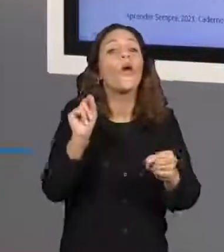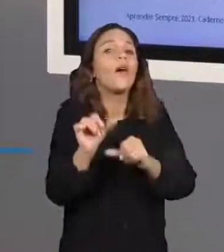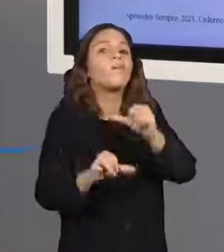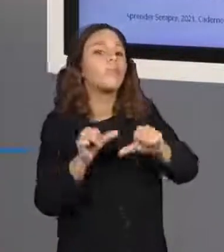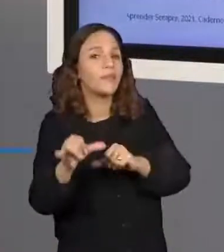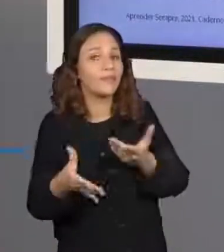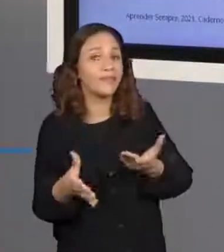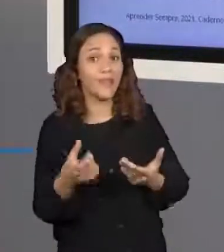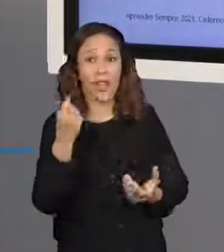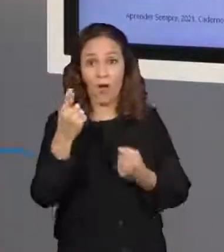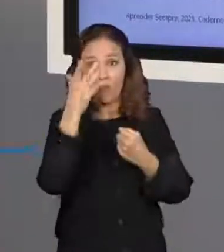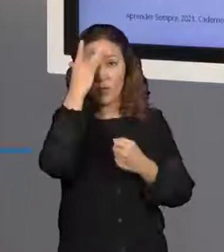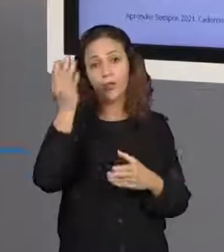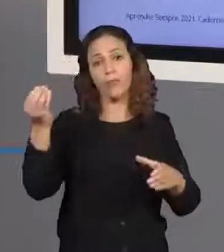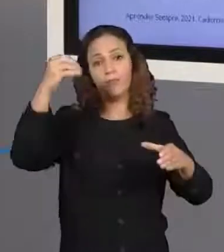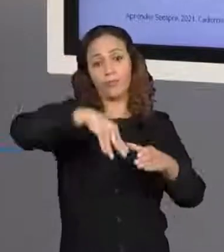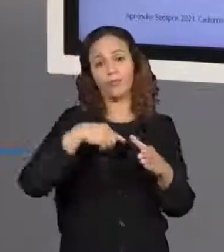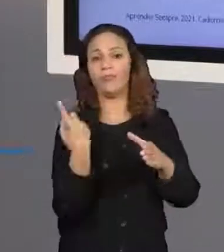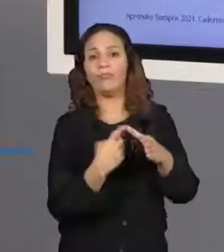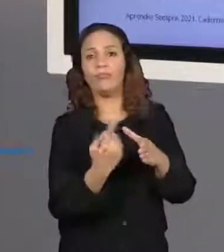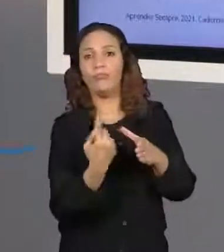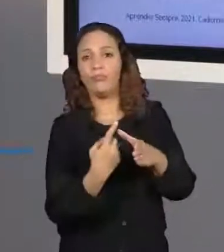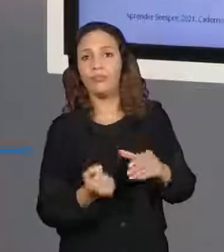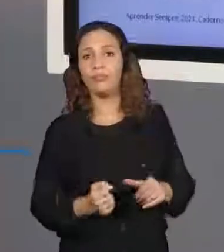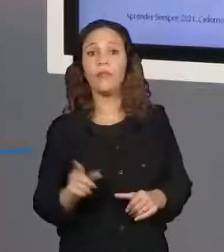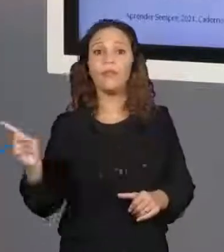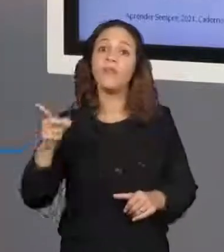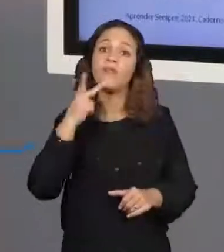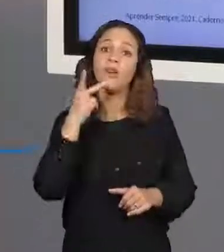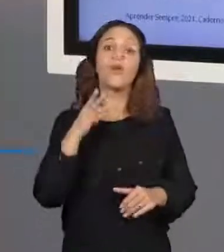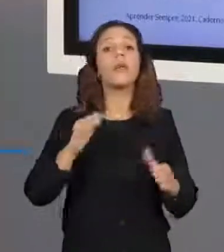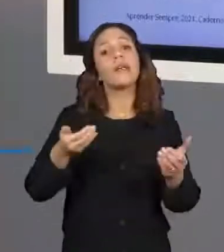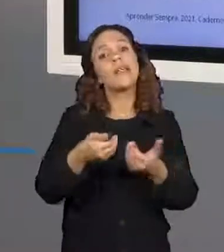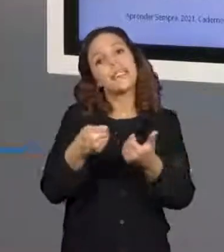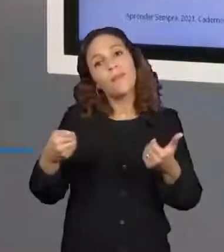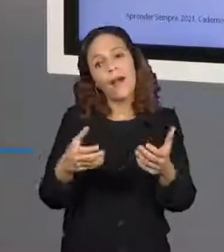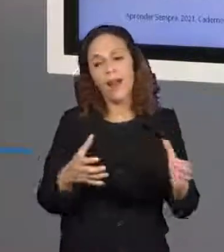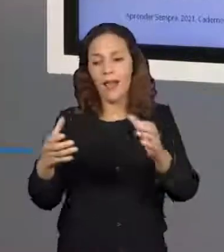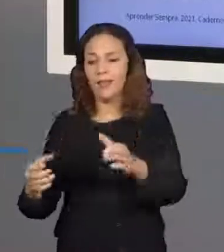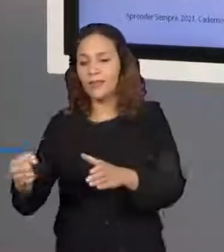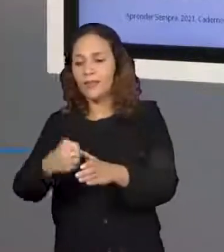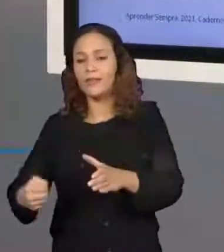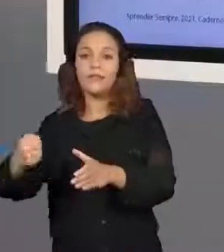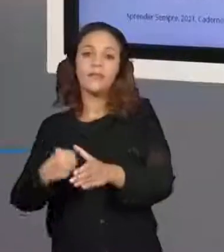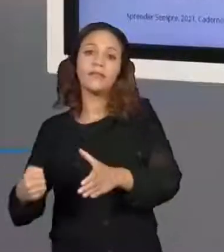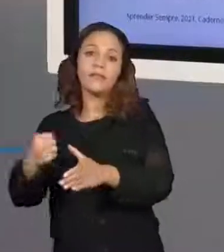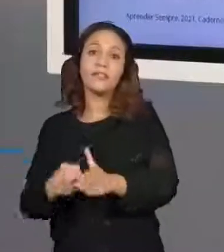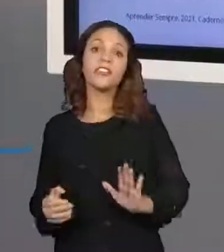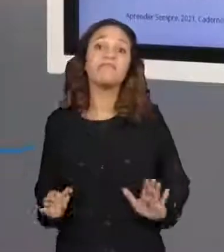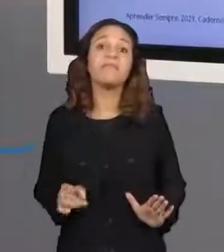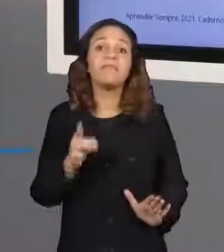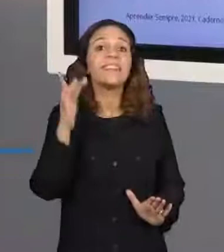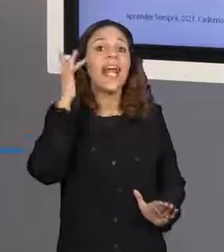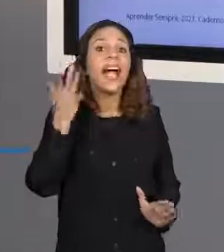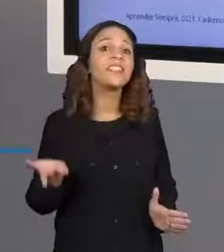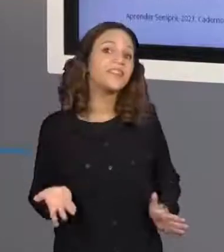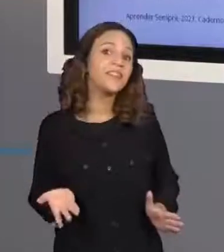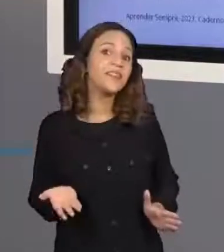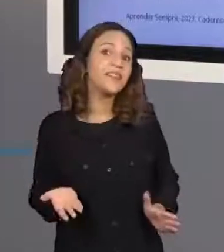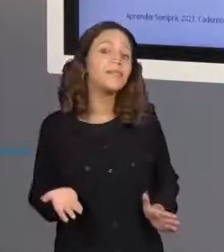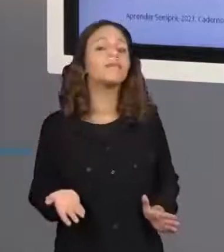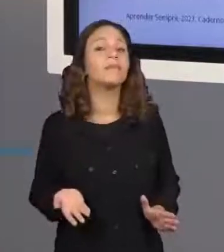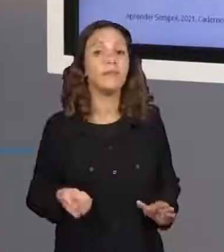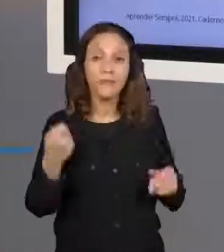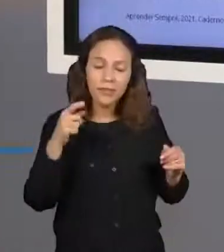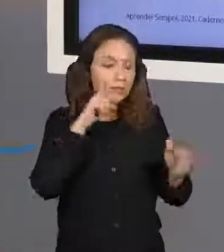Tem gente que bate tudo no liquidificador, aqui está falando para bater na mão. E aí? O que você acha? Legal, né? Tem que ampliar